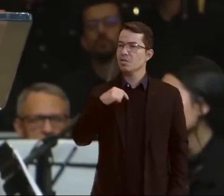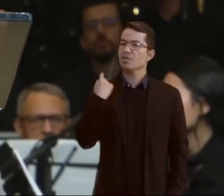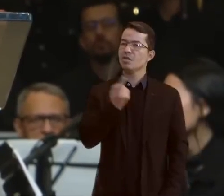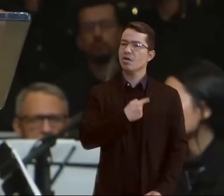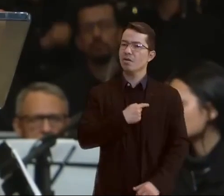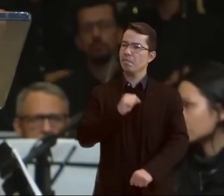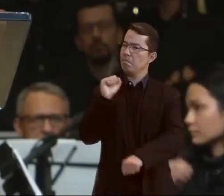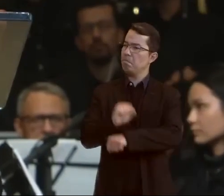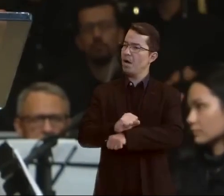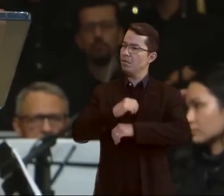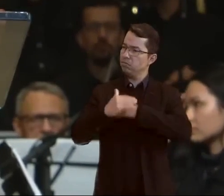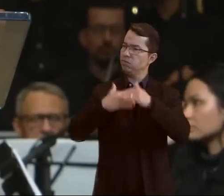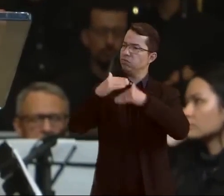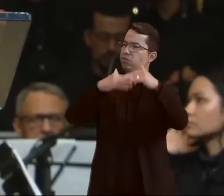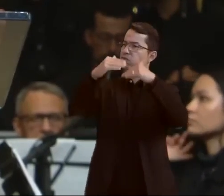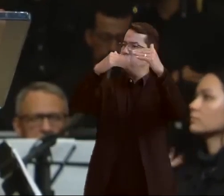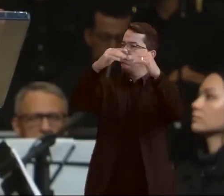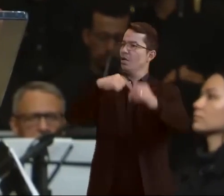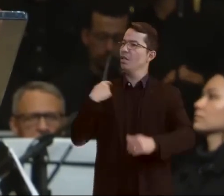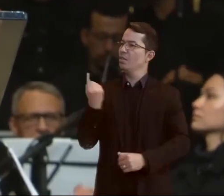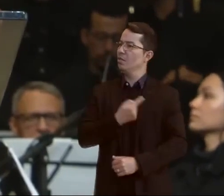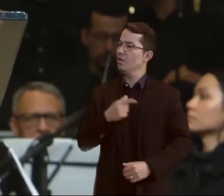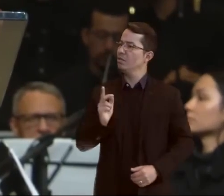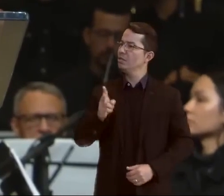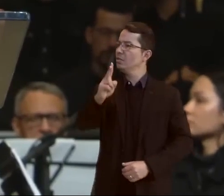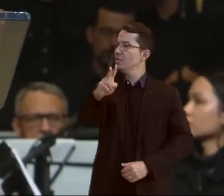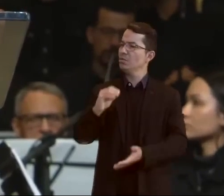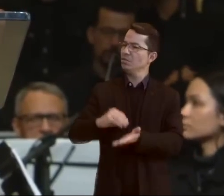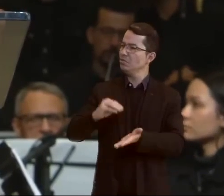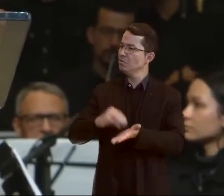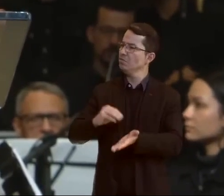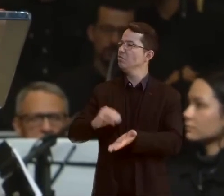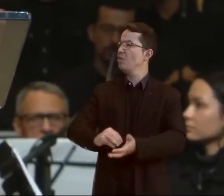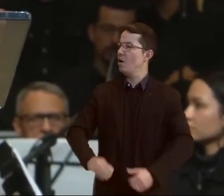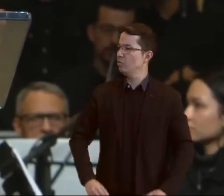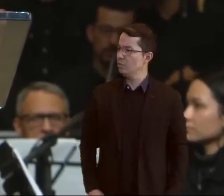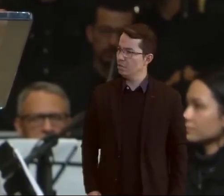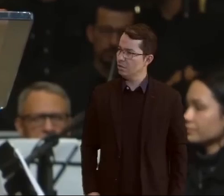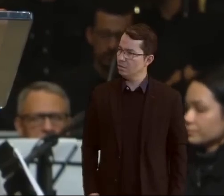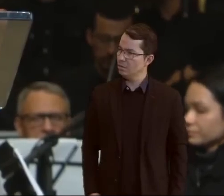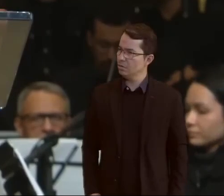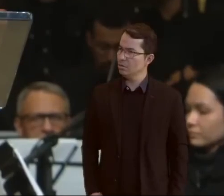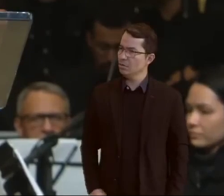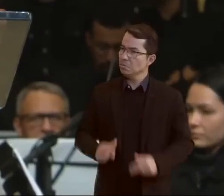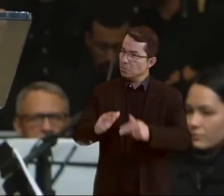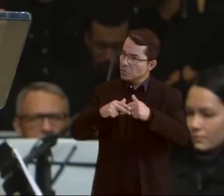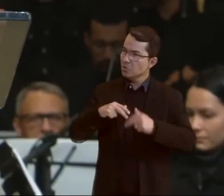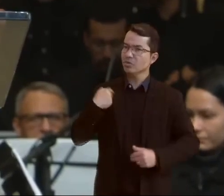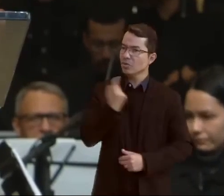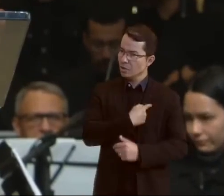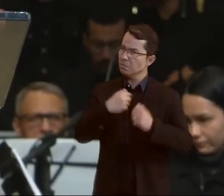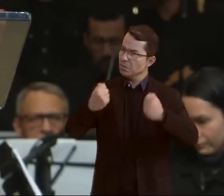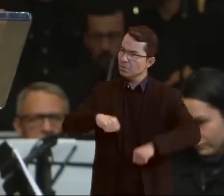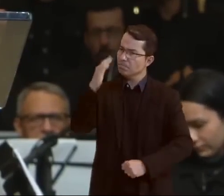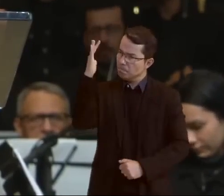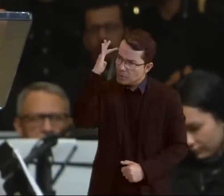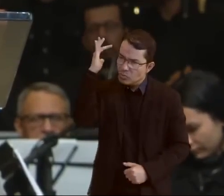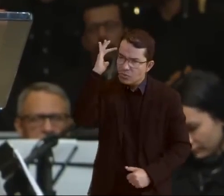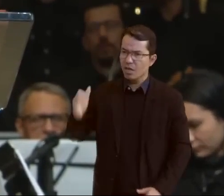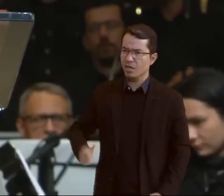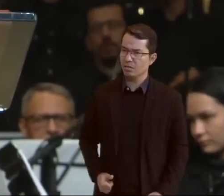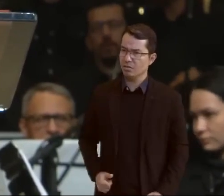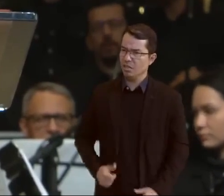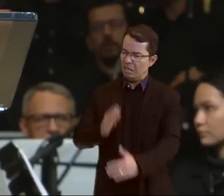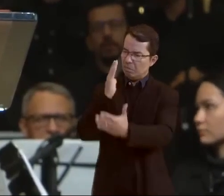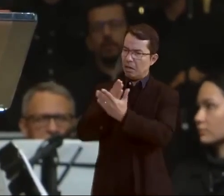impedidos de alcançar um estágio maior em nossa jornada de fé. Mas o pior do que isso é que nós ficamos aquém do